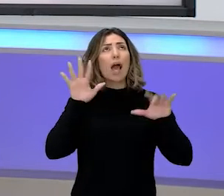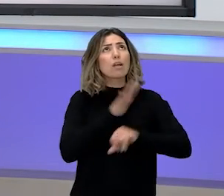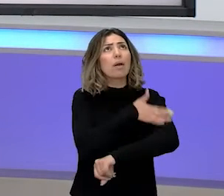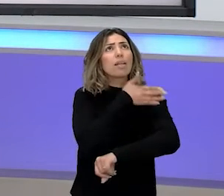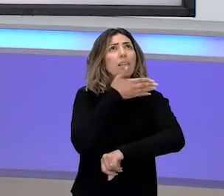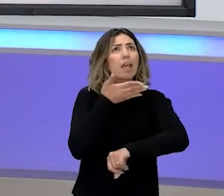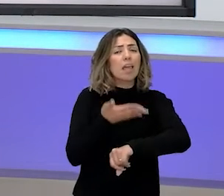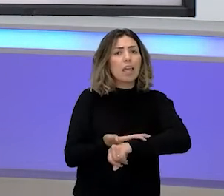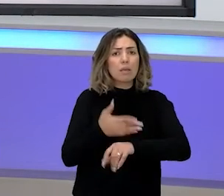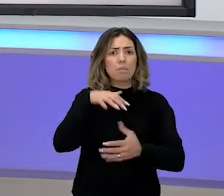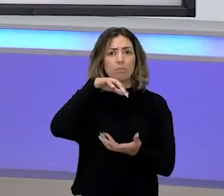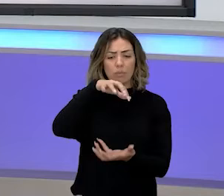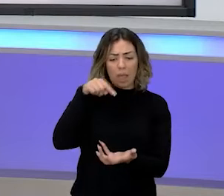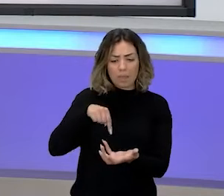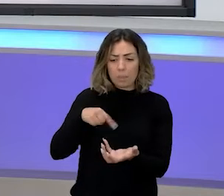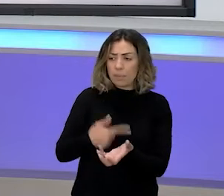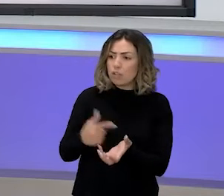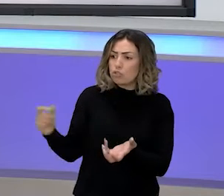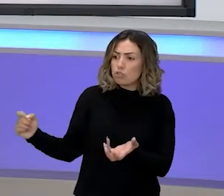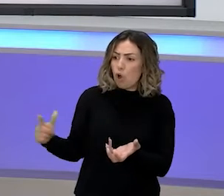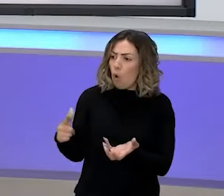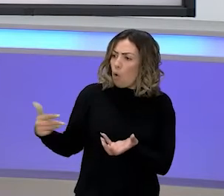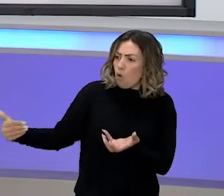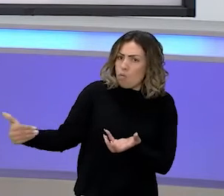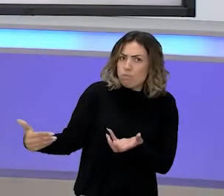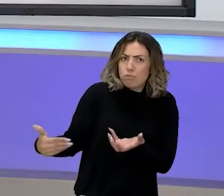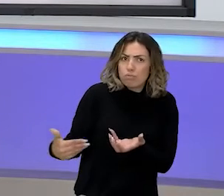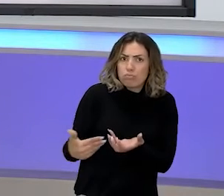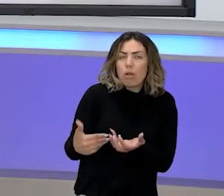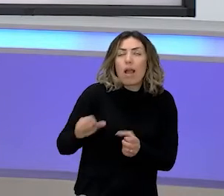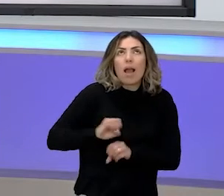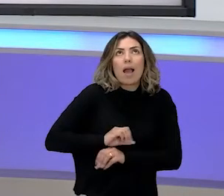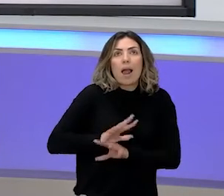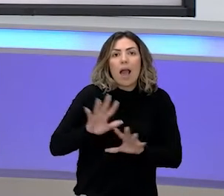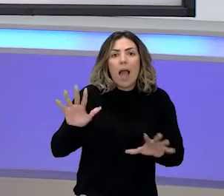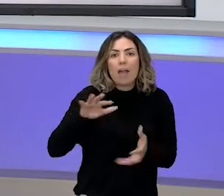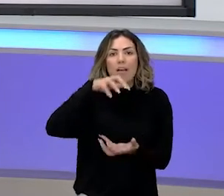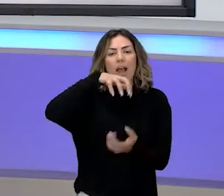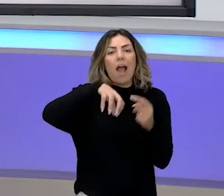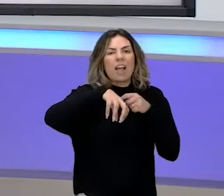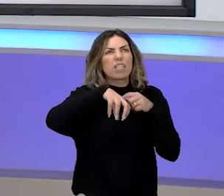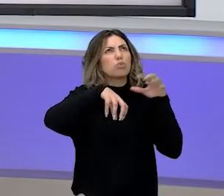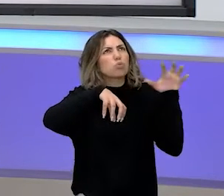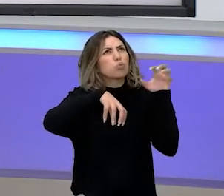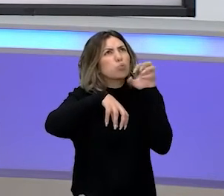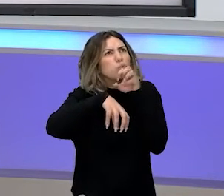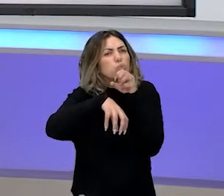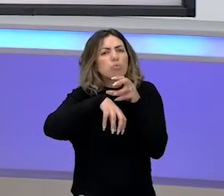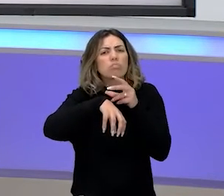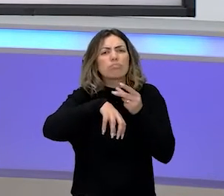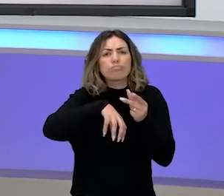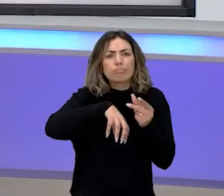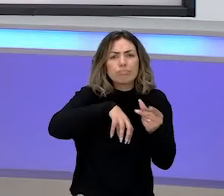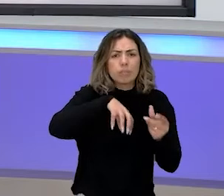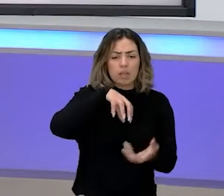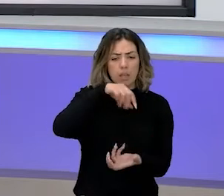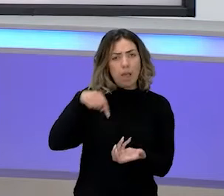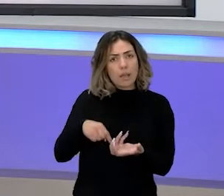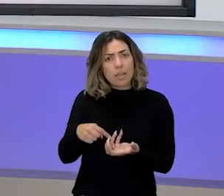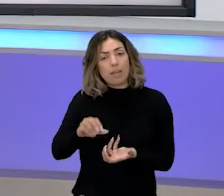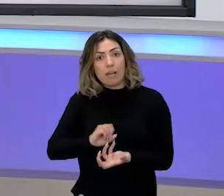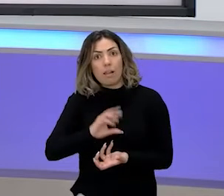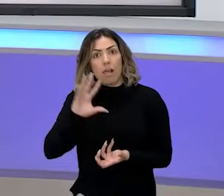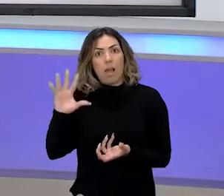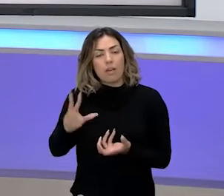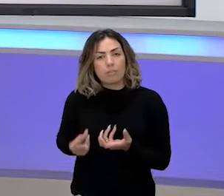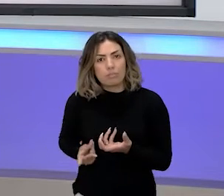luz do Sol bate exatamente perpendicular no trópico, né, num desses trópicos, no caso, se for verão aqui